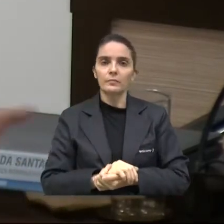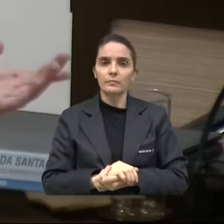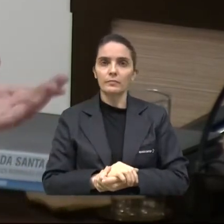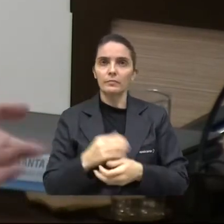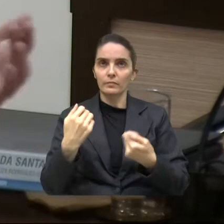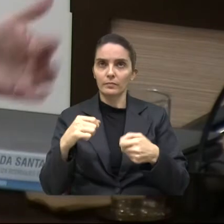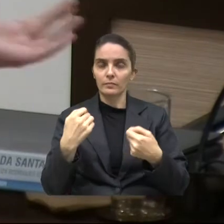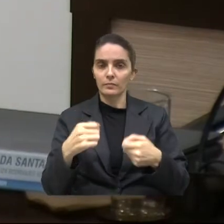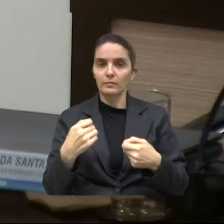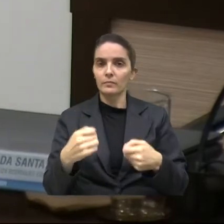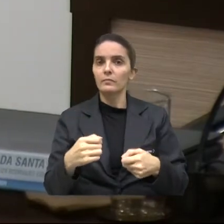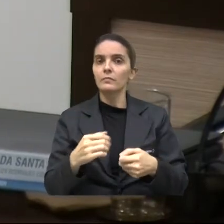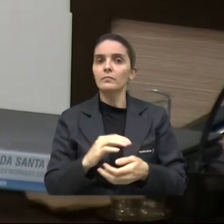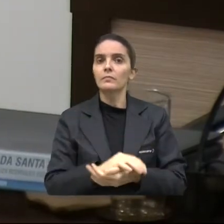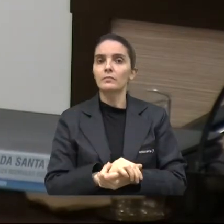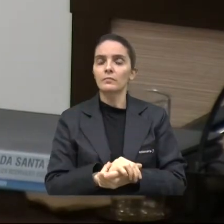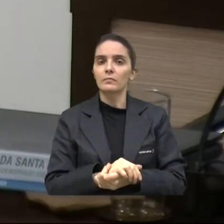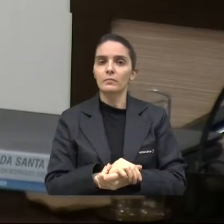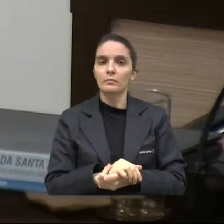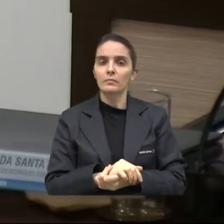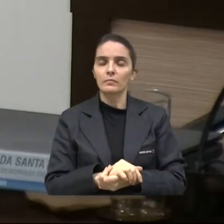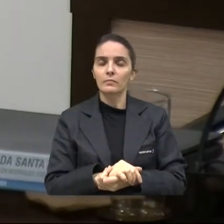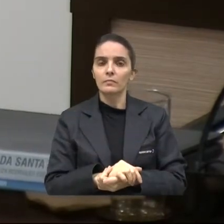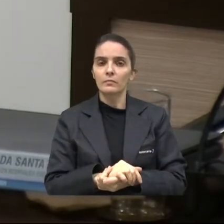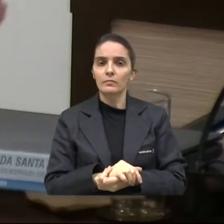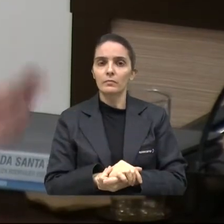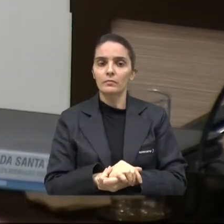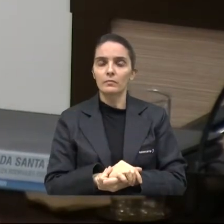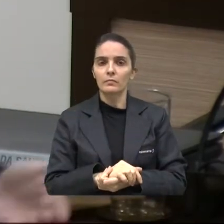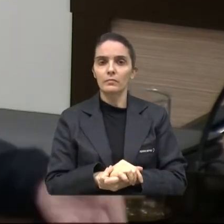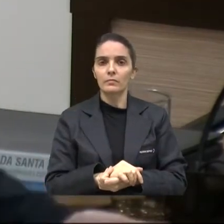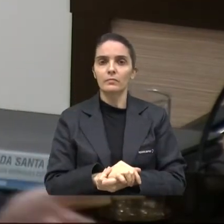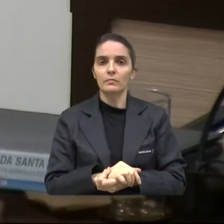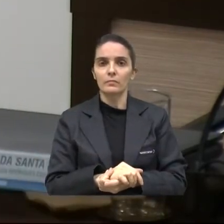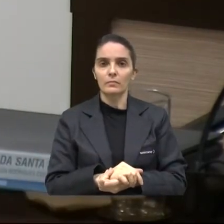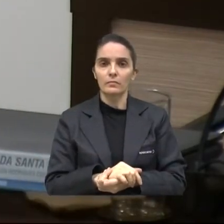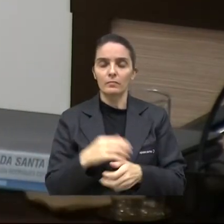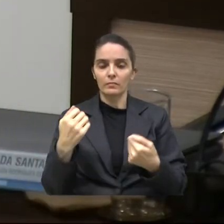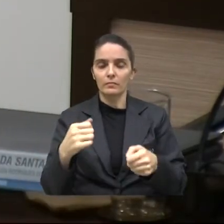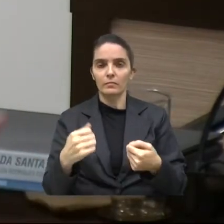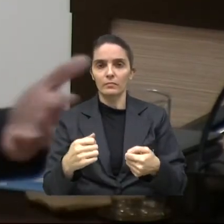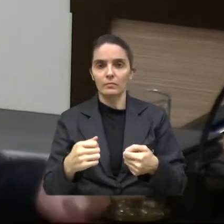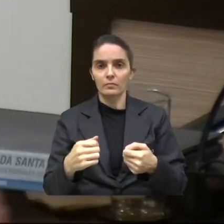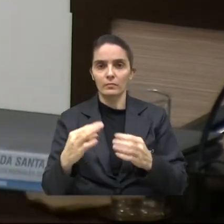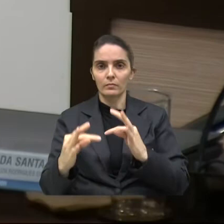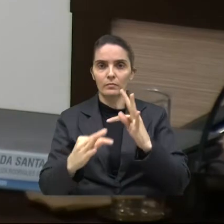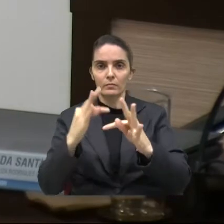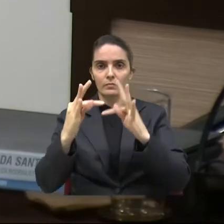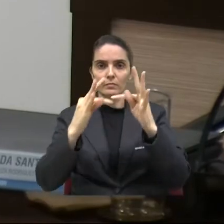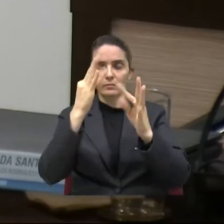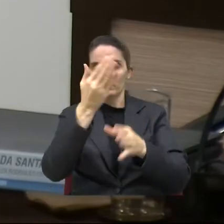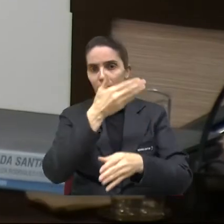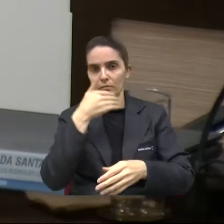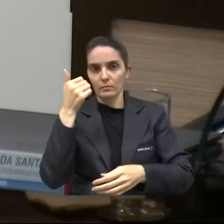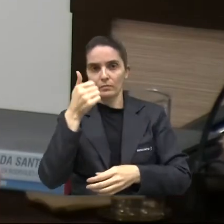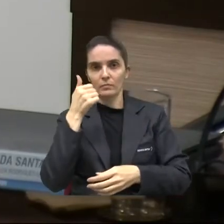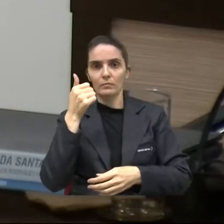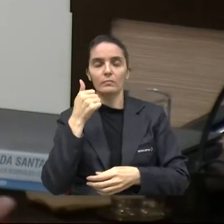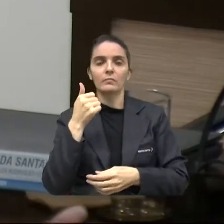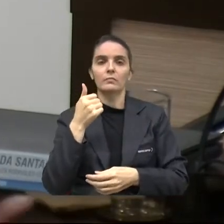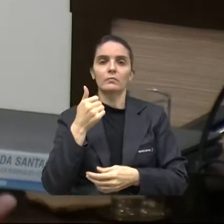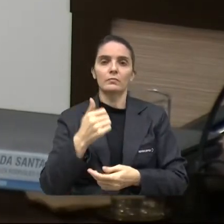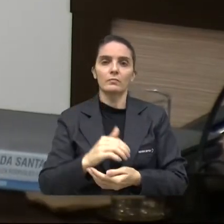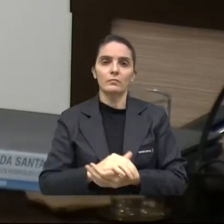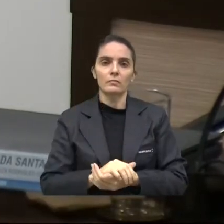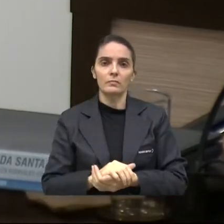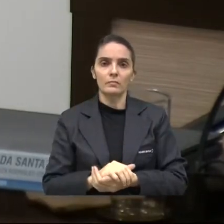ter, inclusive, está em tramitação por conta disso. Justamente para que se melhore a técnica, justamente para que se coloque algo que não